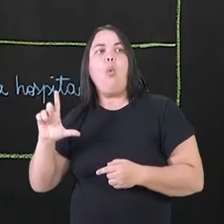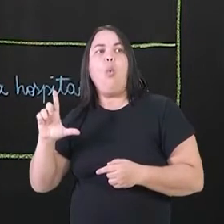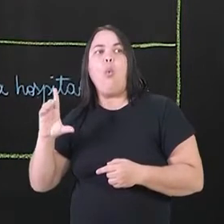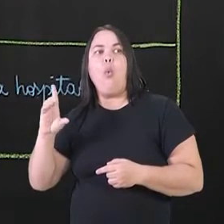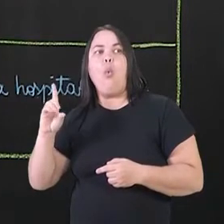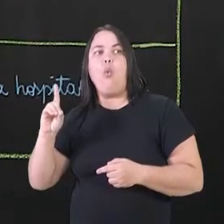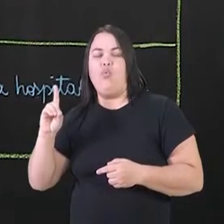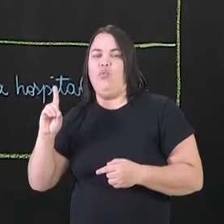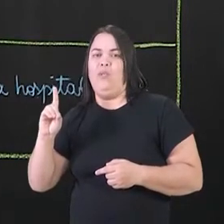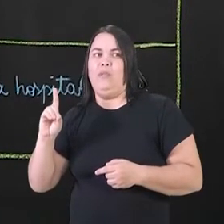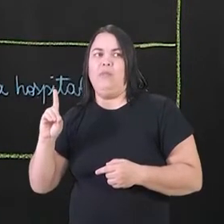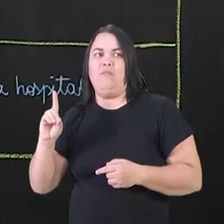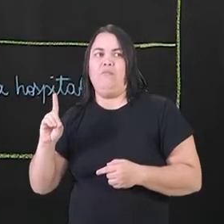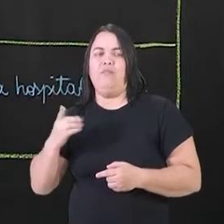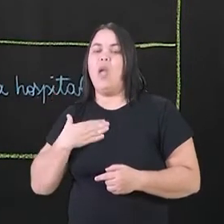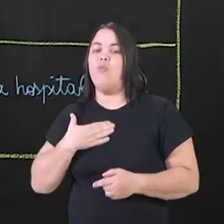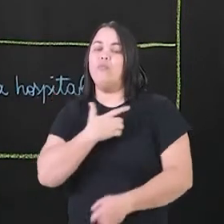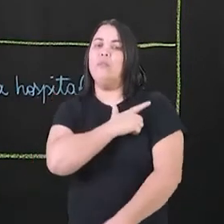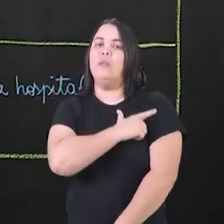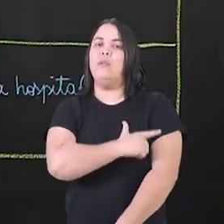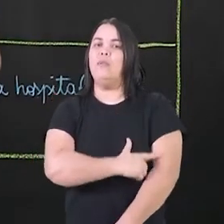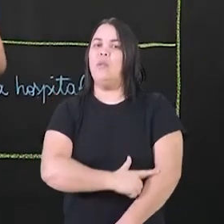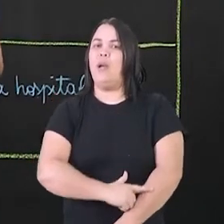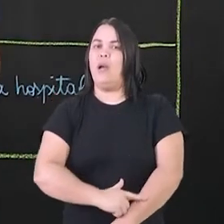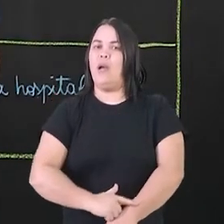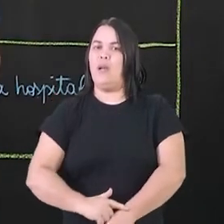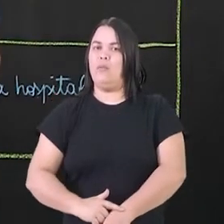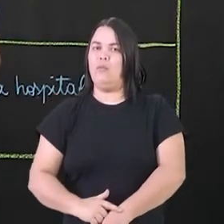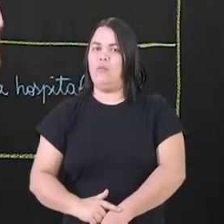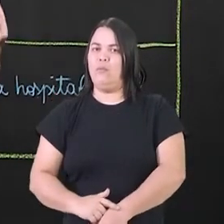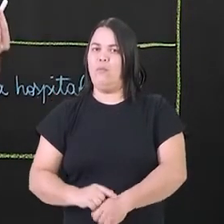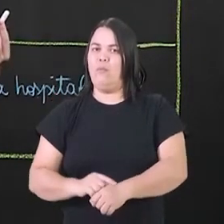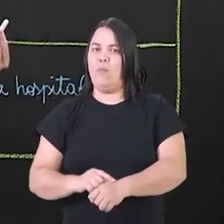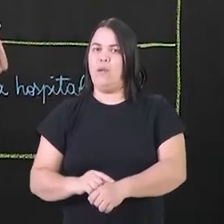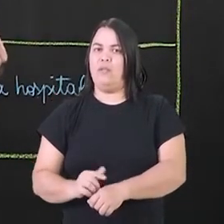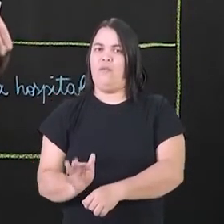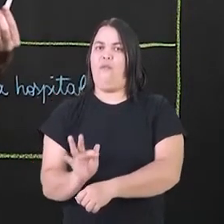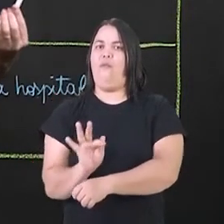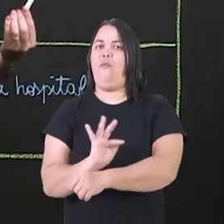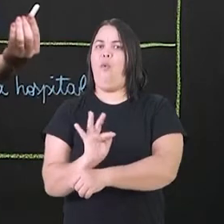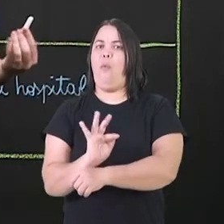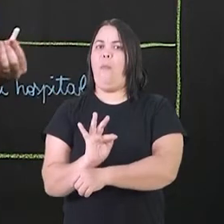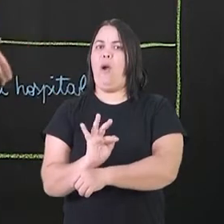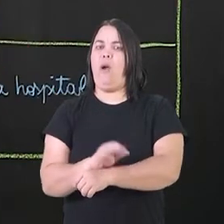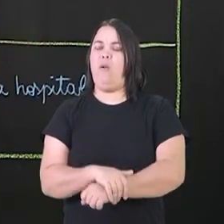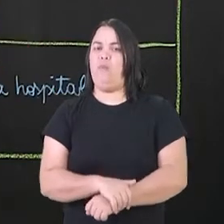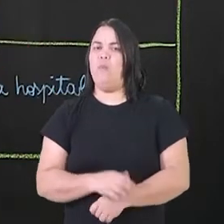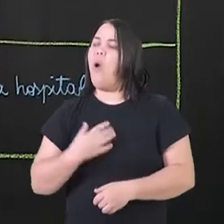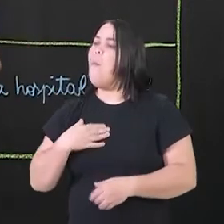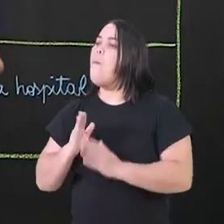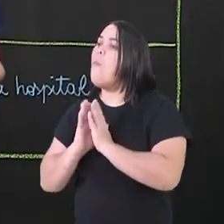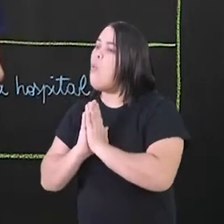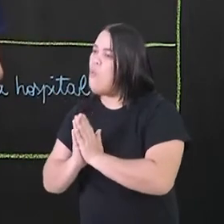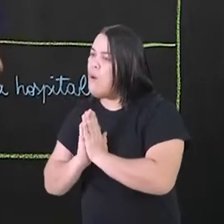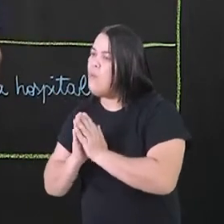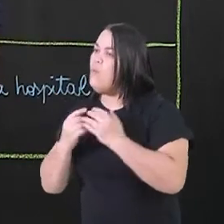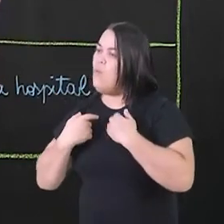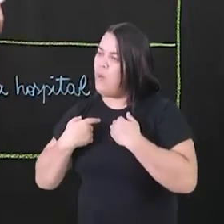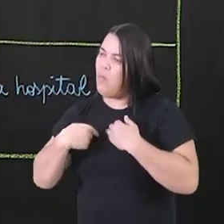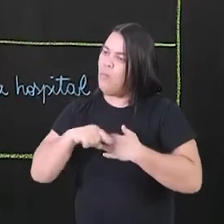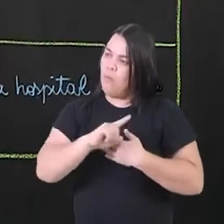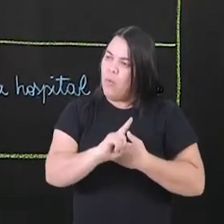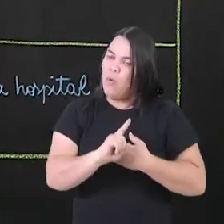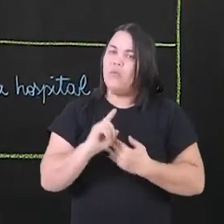assim. Quando você diz, posso ir ao banheiro? Poderia, por favor? Vem